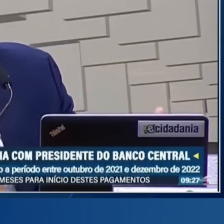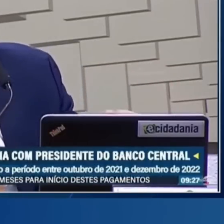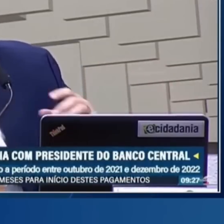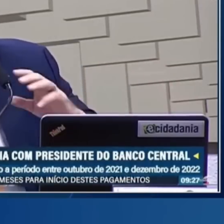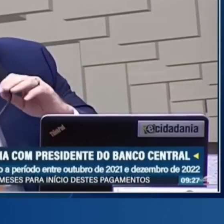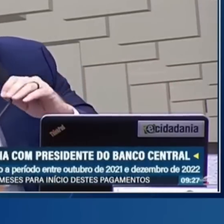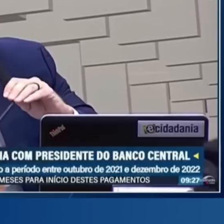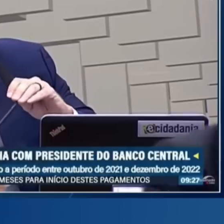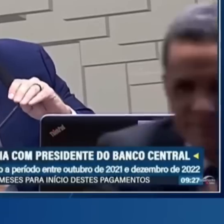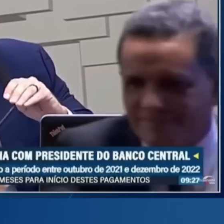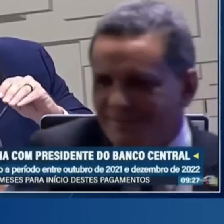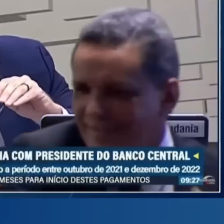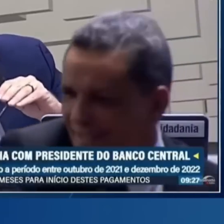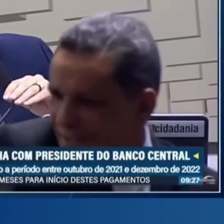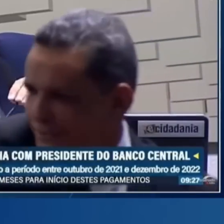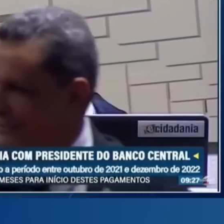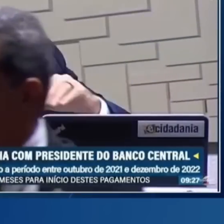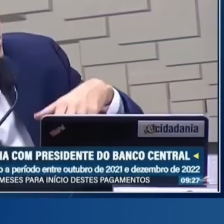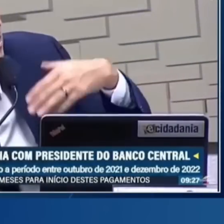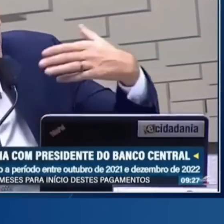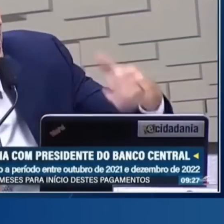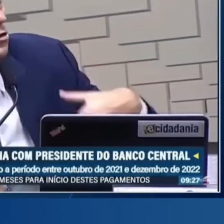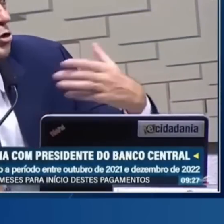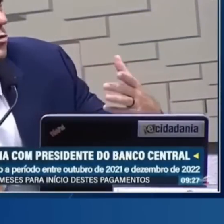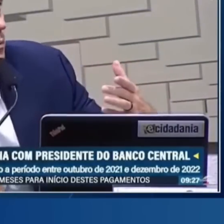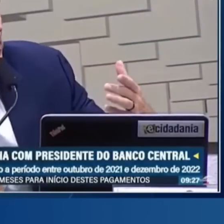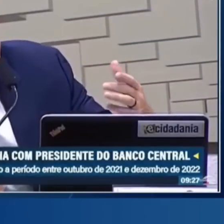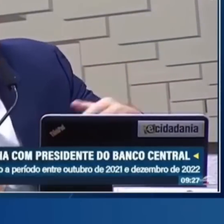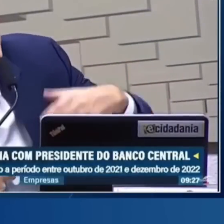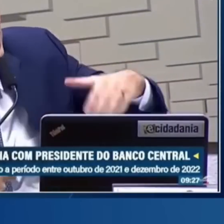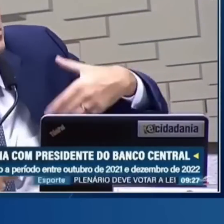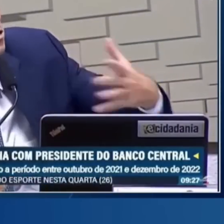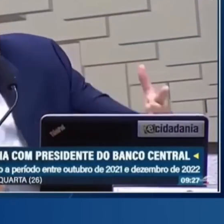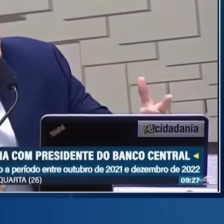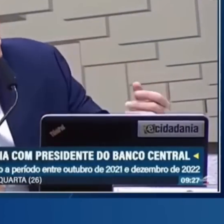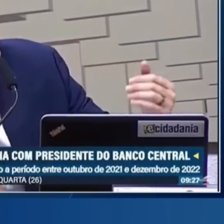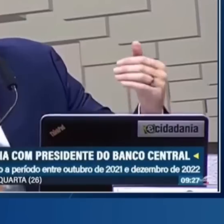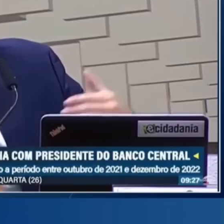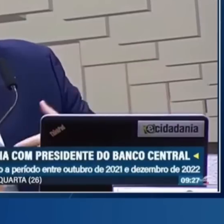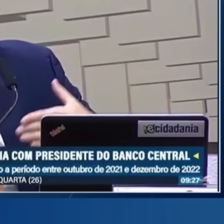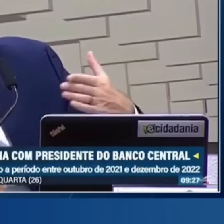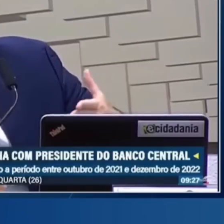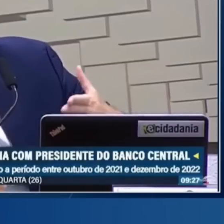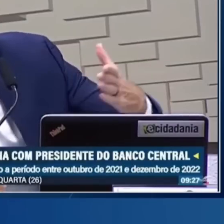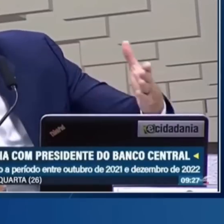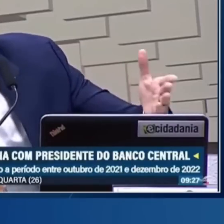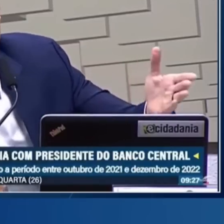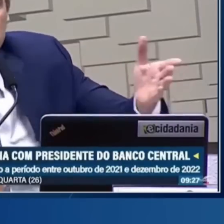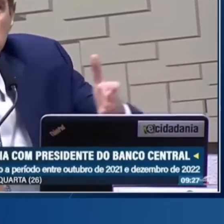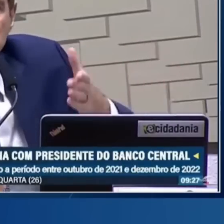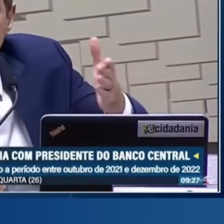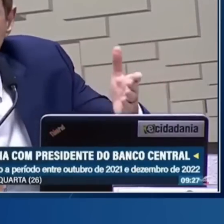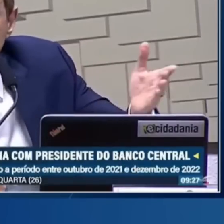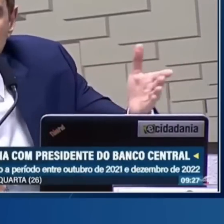ele contribui não só para gerar o pleno emprego, mas para aprofundar o desemprego. Então, o Banco Central não está cumprindo a sua missão. Ele